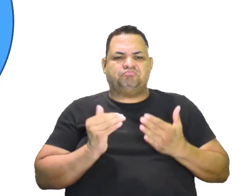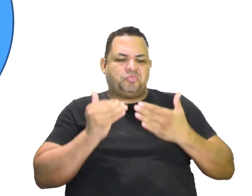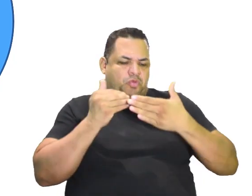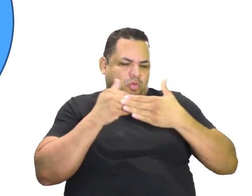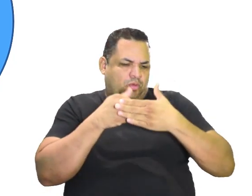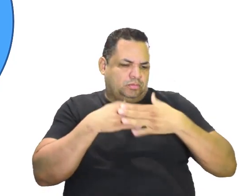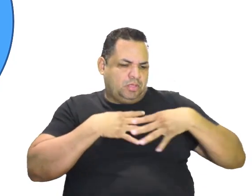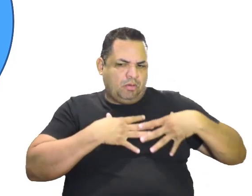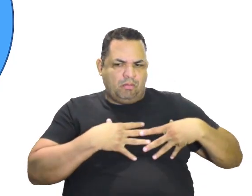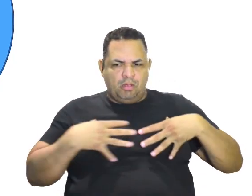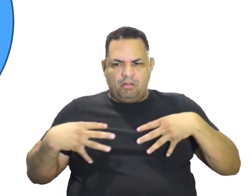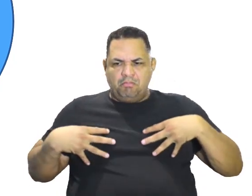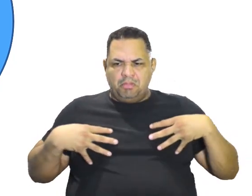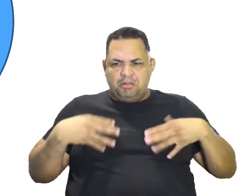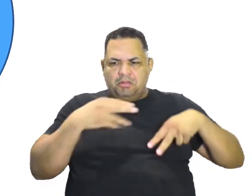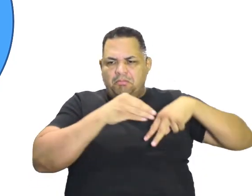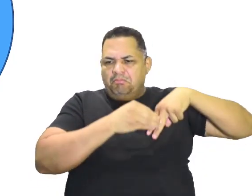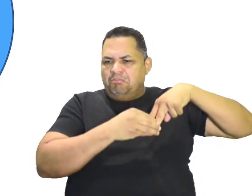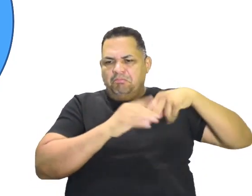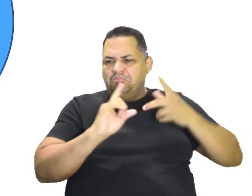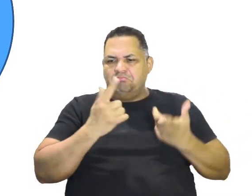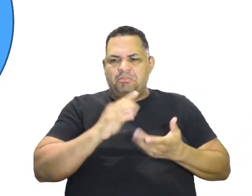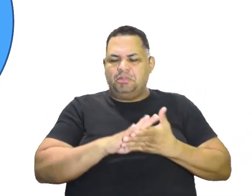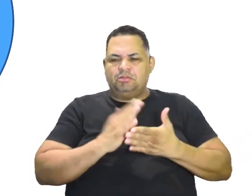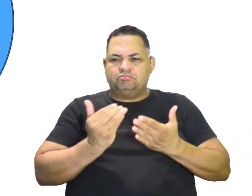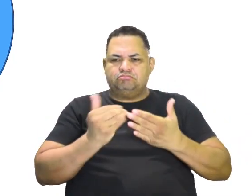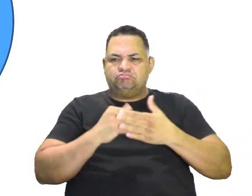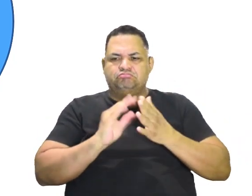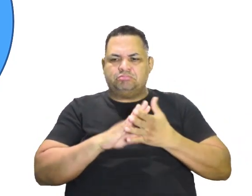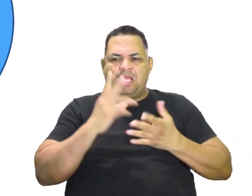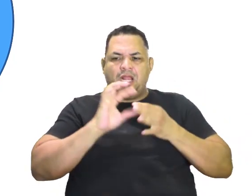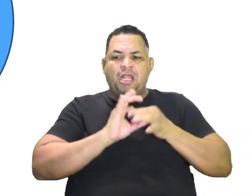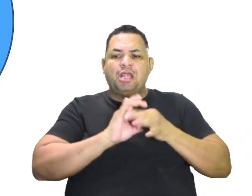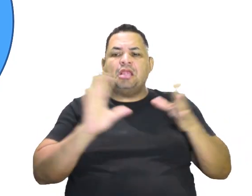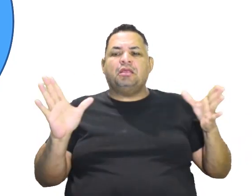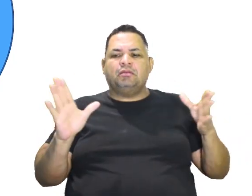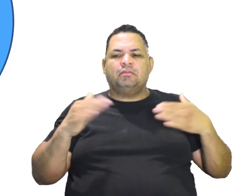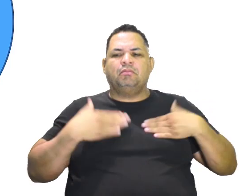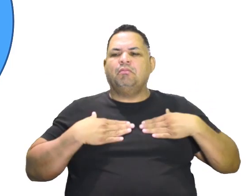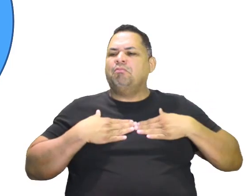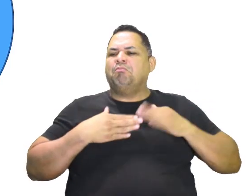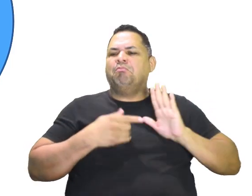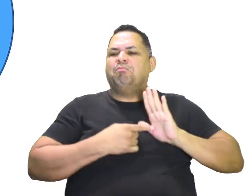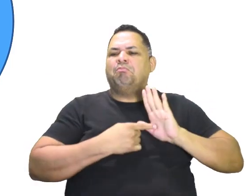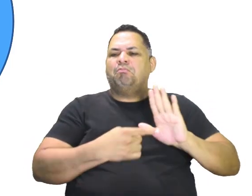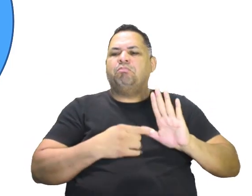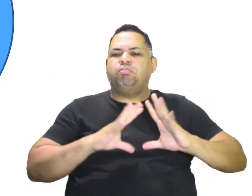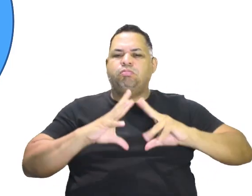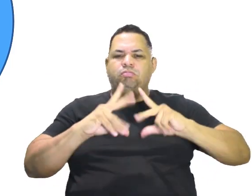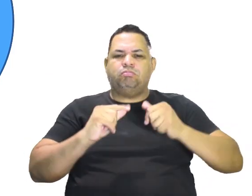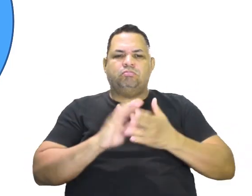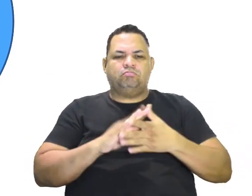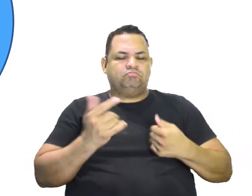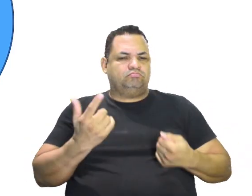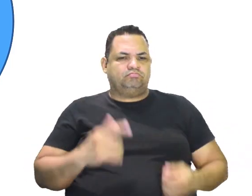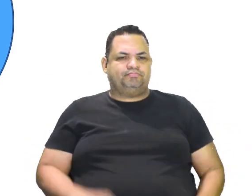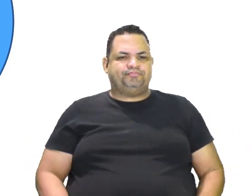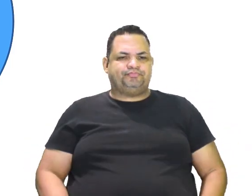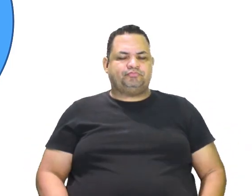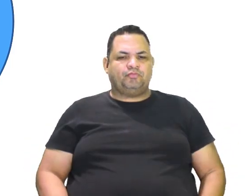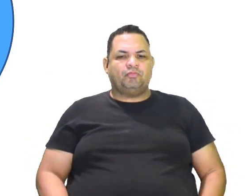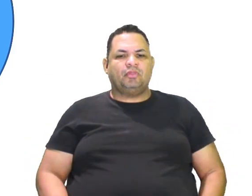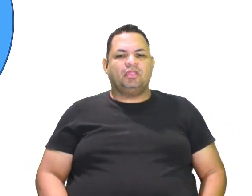esconder os seios ou as pernas, alguma coisa assim, né? Então, o Bouguereau, ele não fez um desenho, não fez